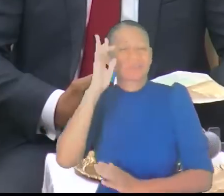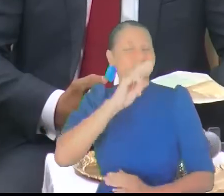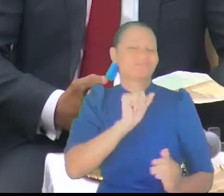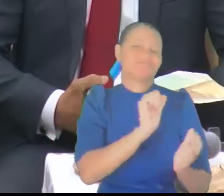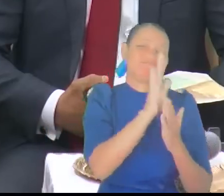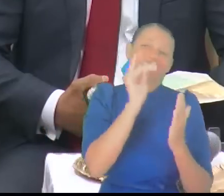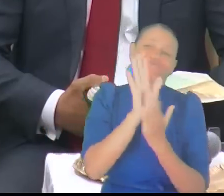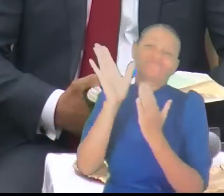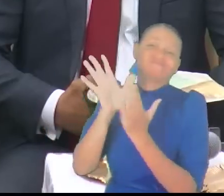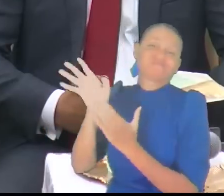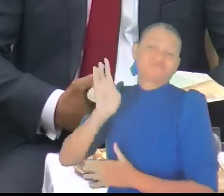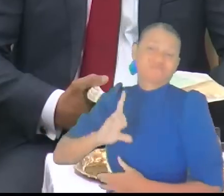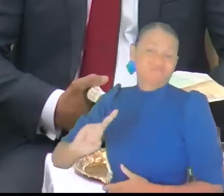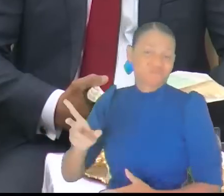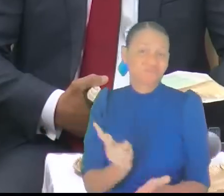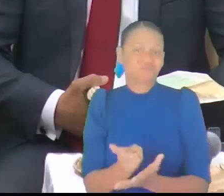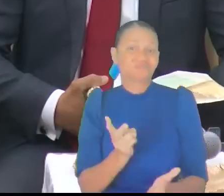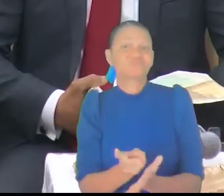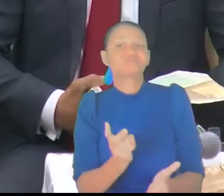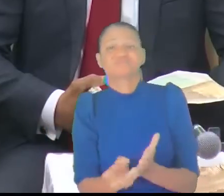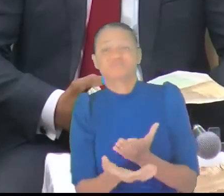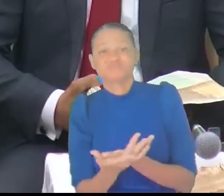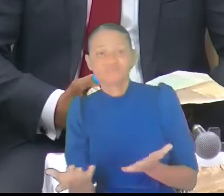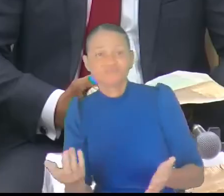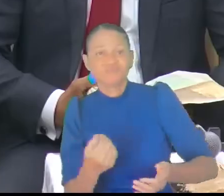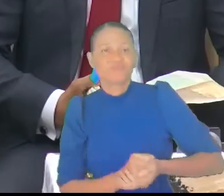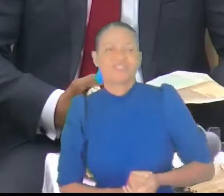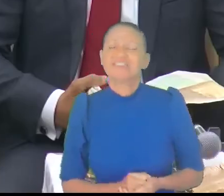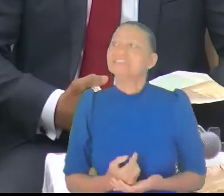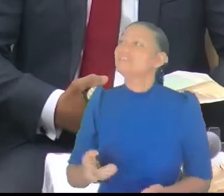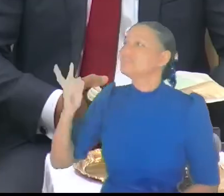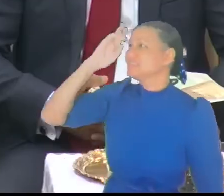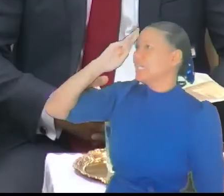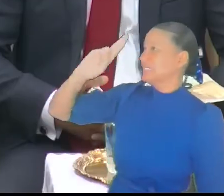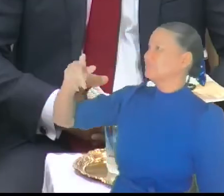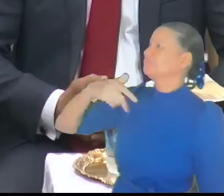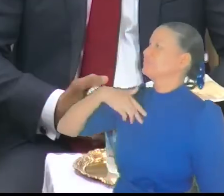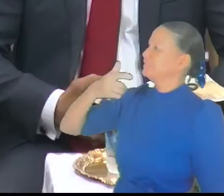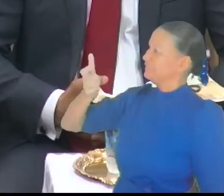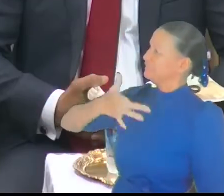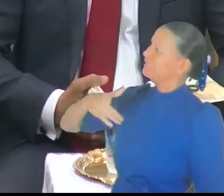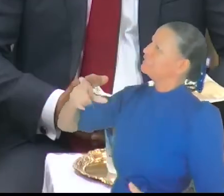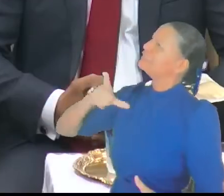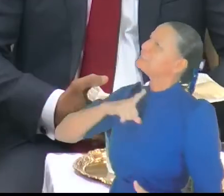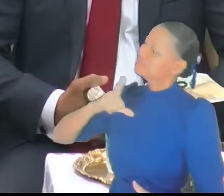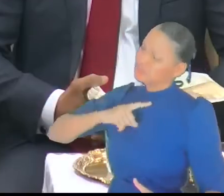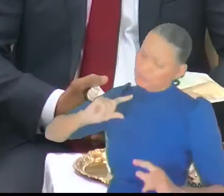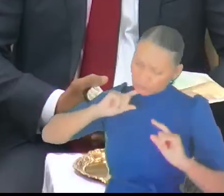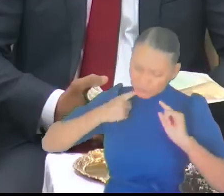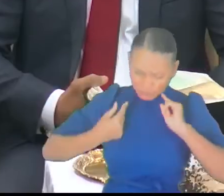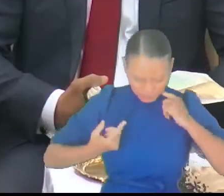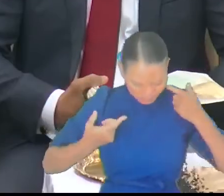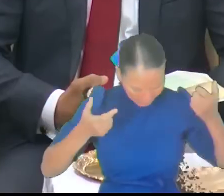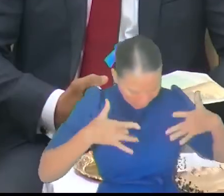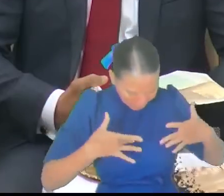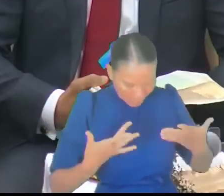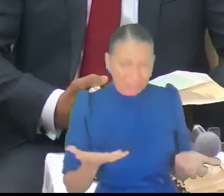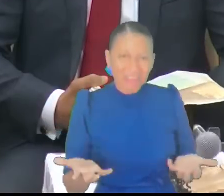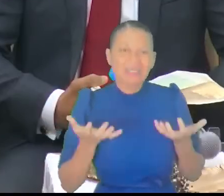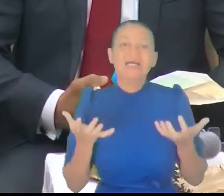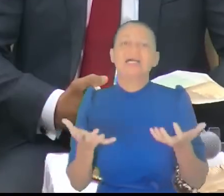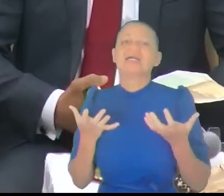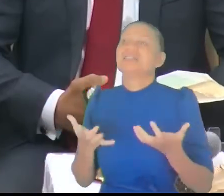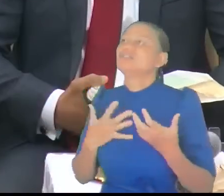para sempre. E fazer um exame, Senhor, o que é que tem ainda da treva em mim? Porque eu quero mergulhar na